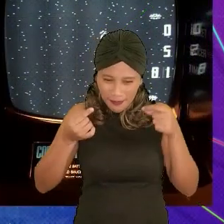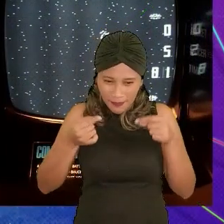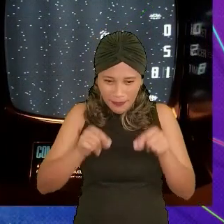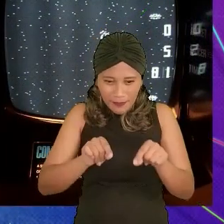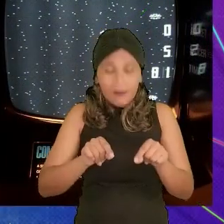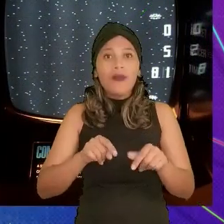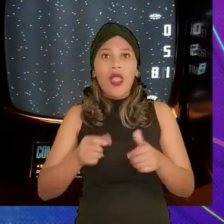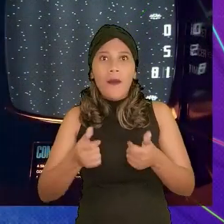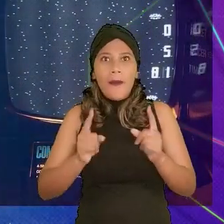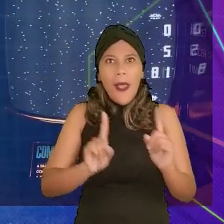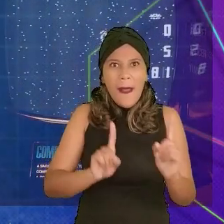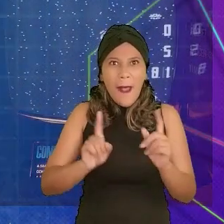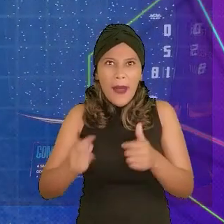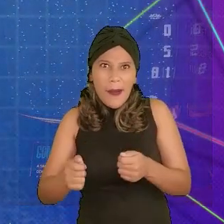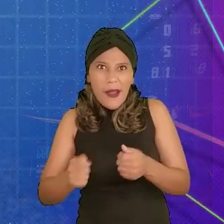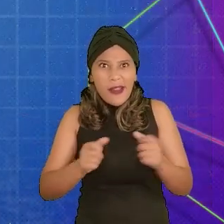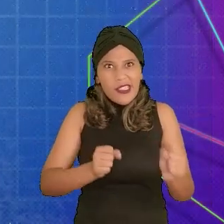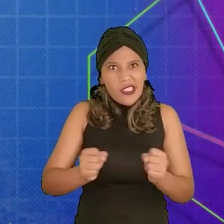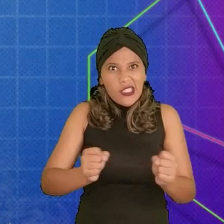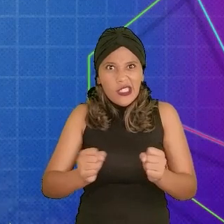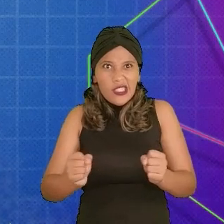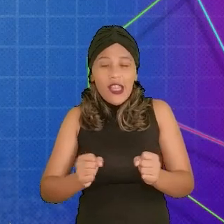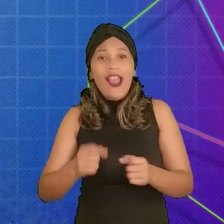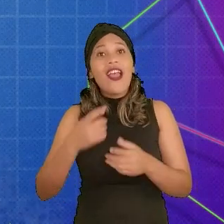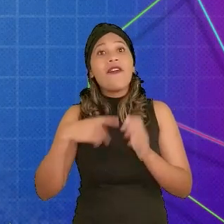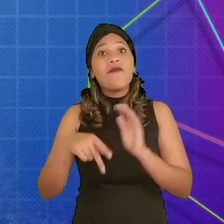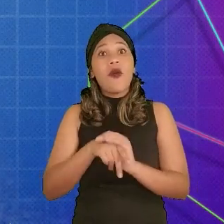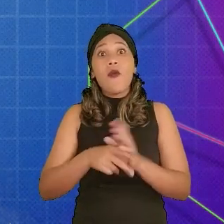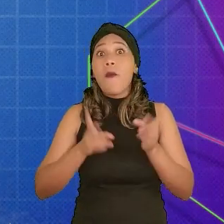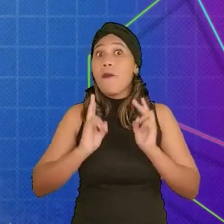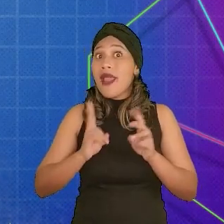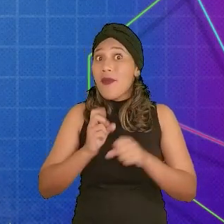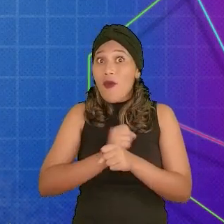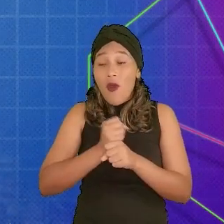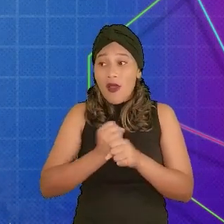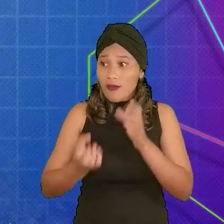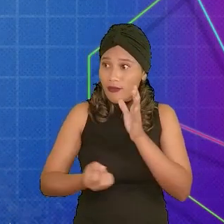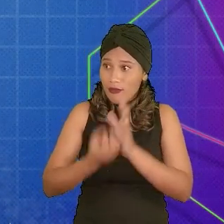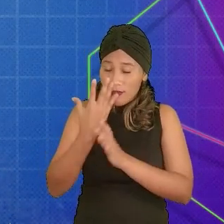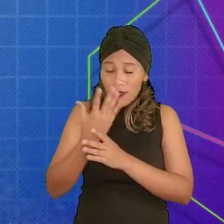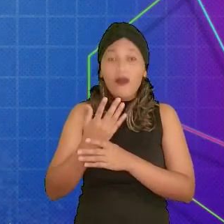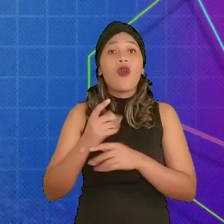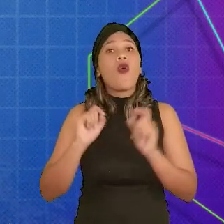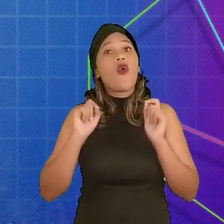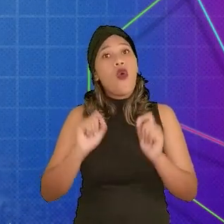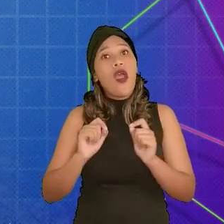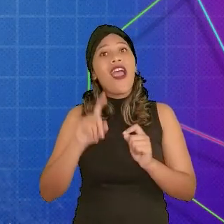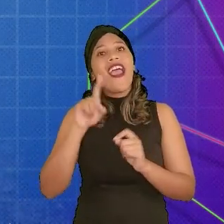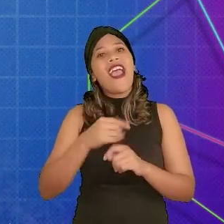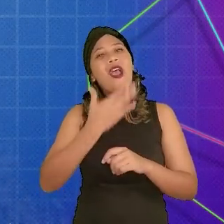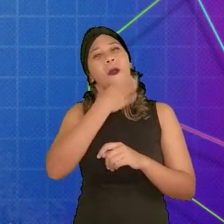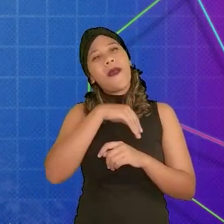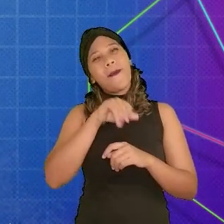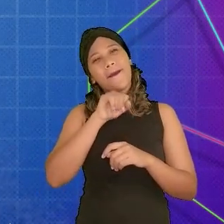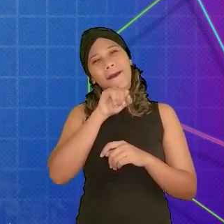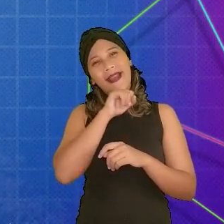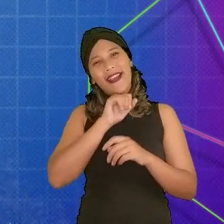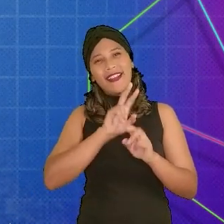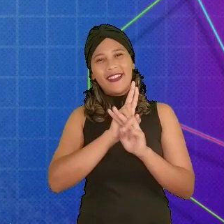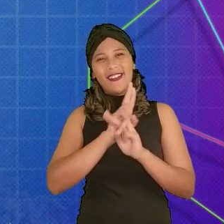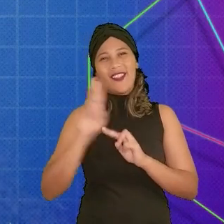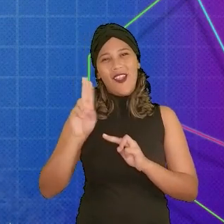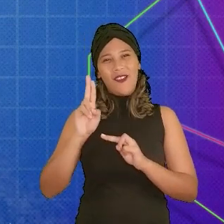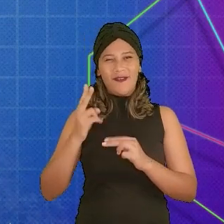arcade também baseado em uma batalha de naves, foi lançado no mesmo ano e foi criado por Nolan Bushnell, o pai da indústria dos